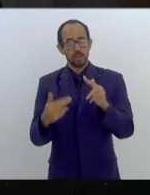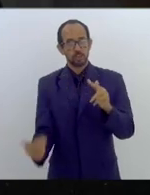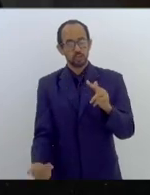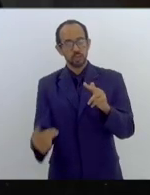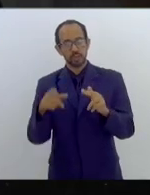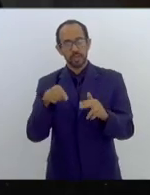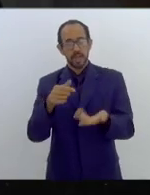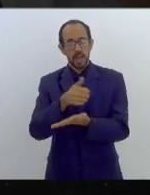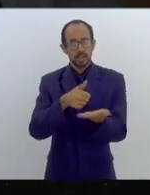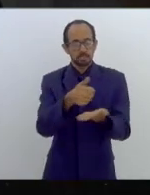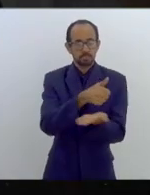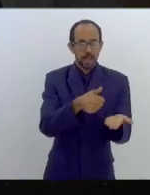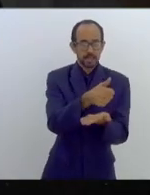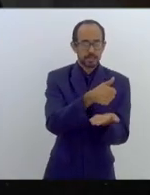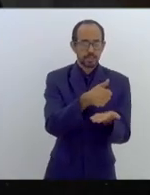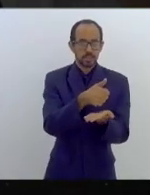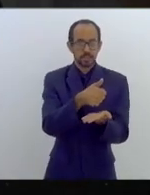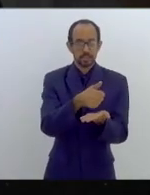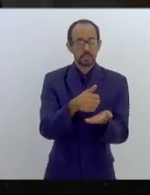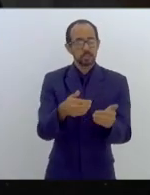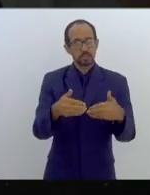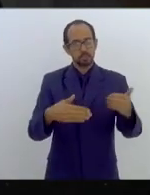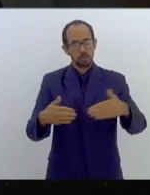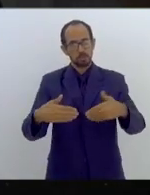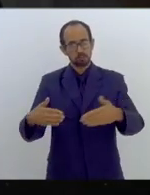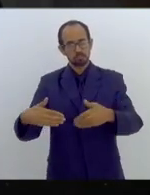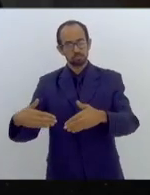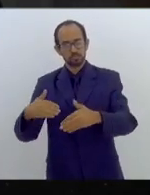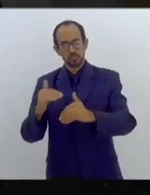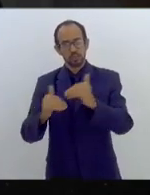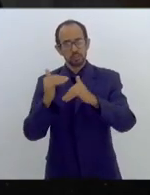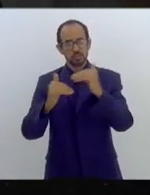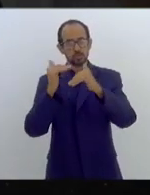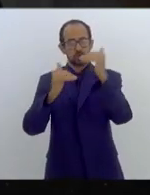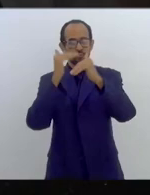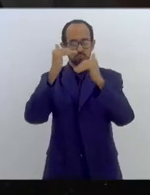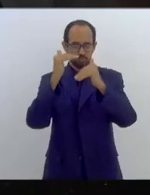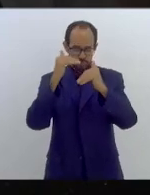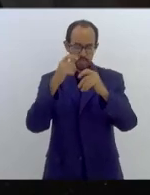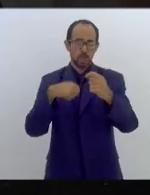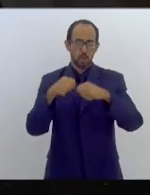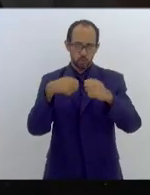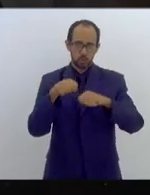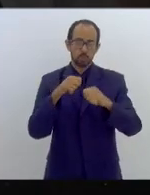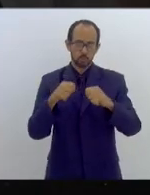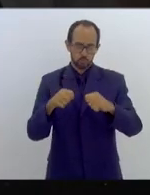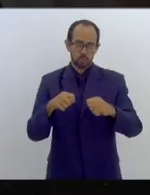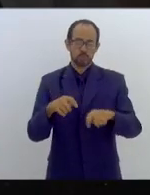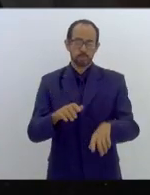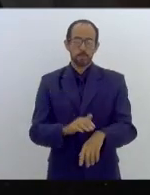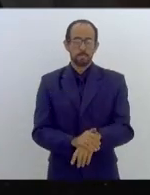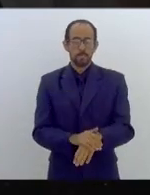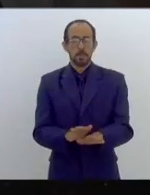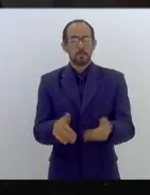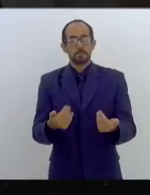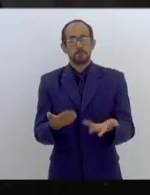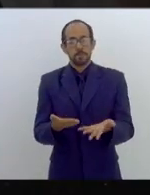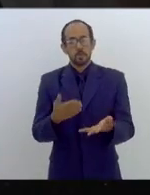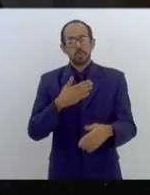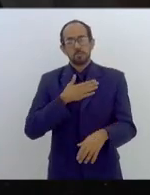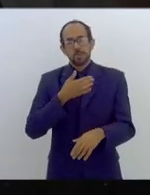os eixos desse processo de desenvolvimento econômico e social. E até acho, e fecho aqui o debate desta